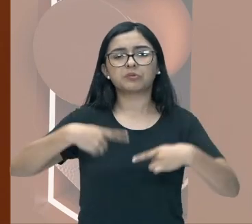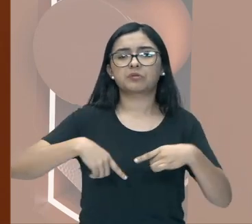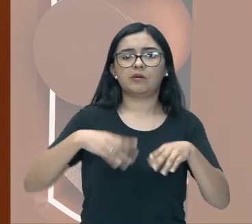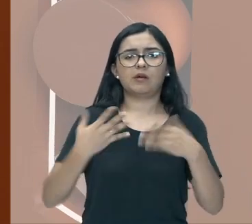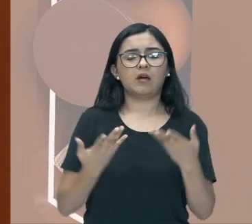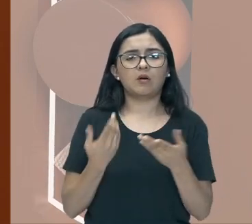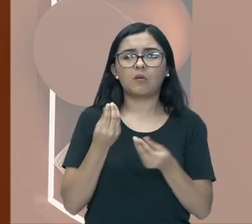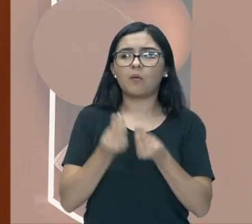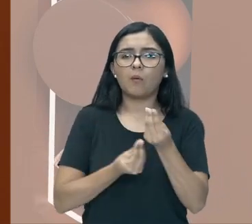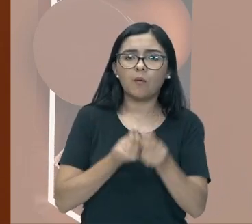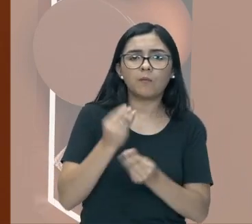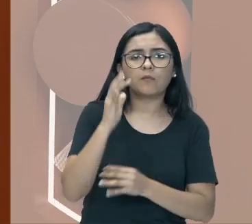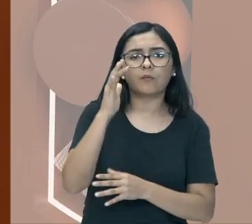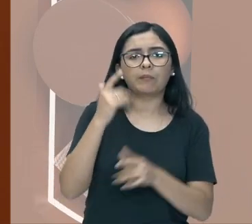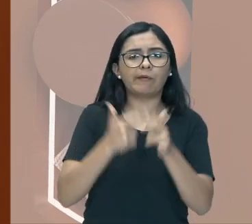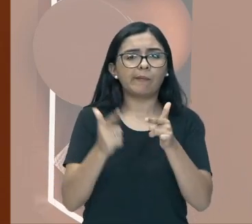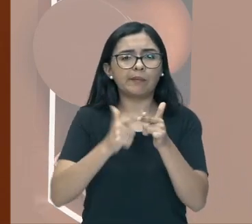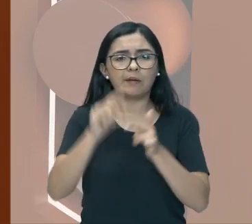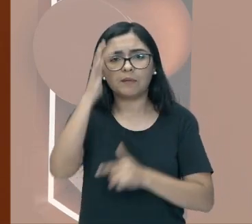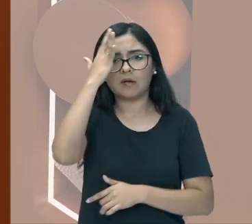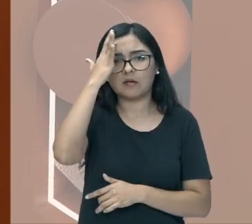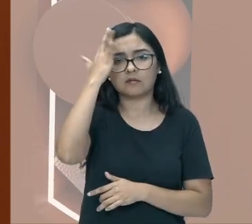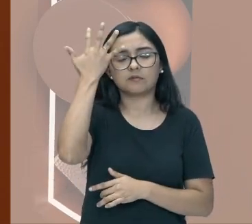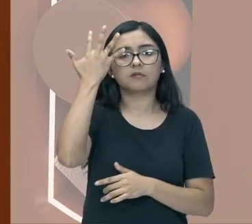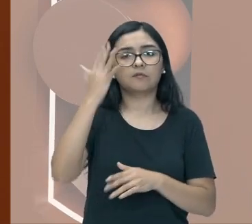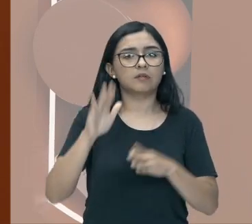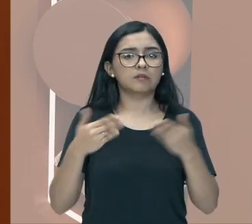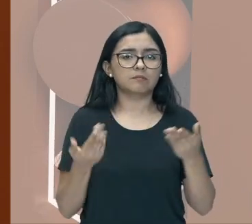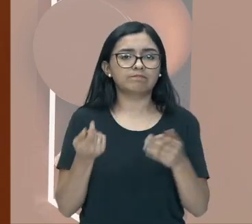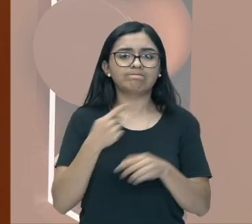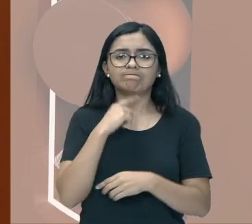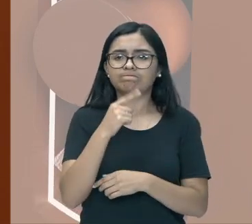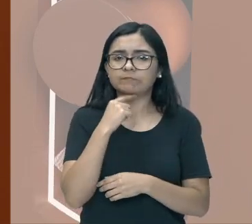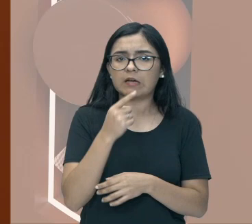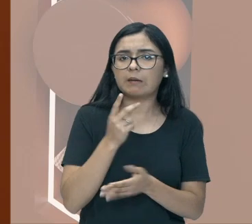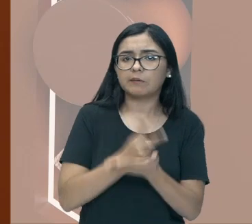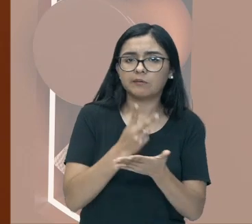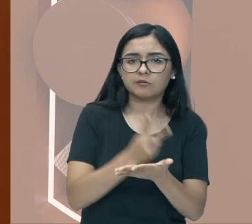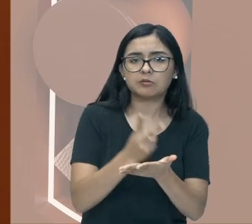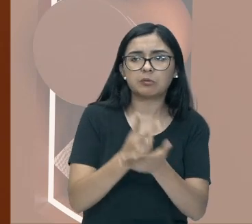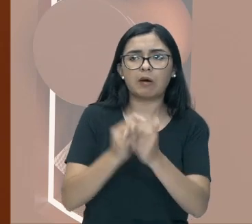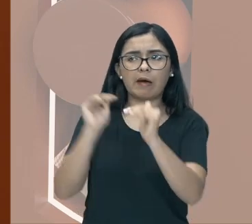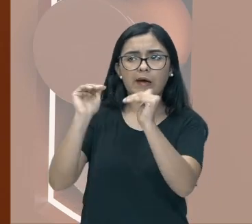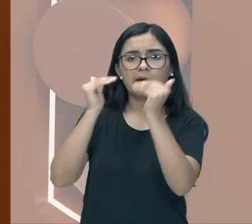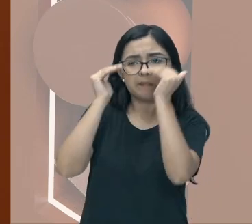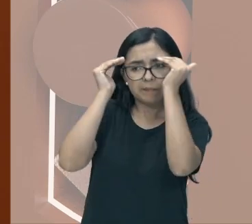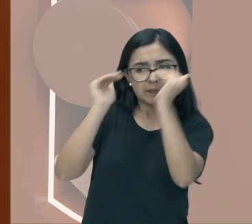vamos fazer, né? Não tem como a gente conseguir continuar aí sendo